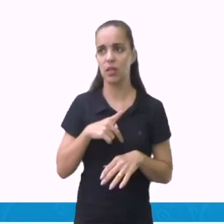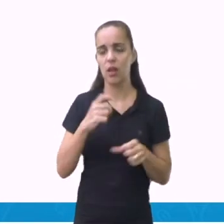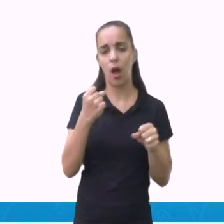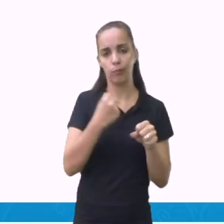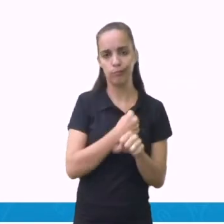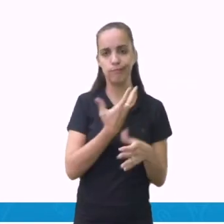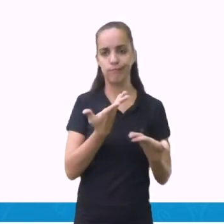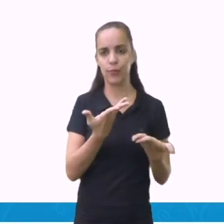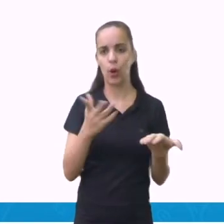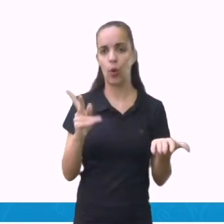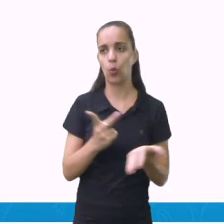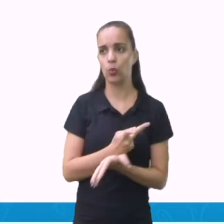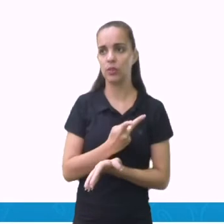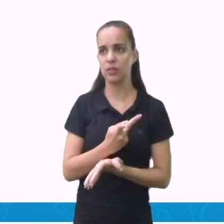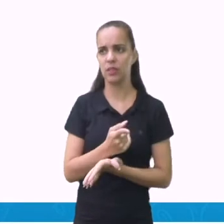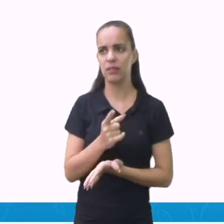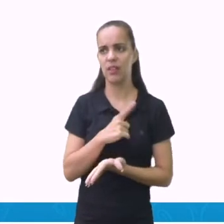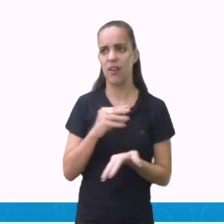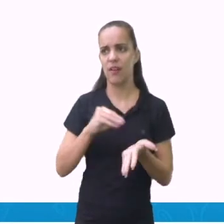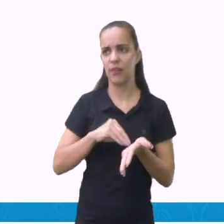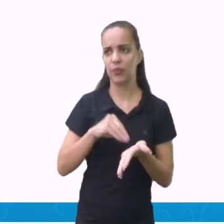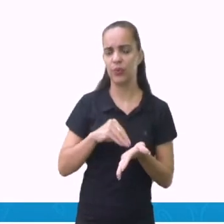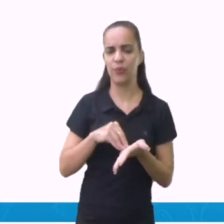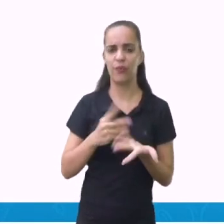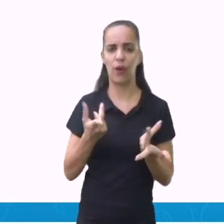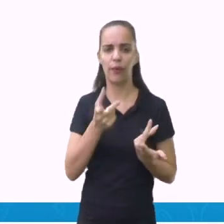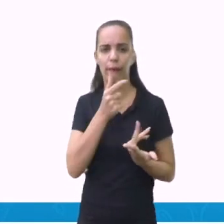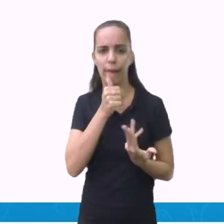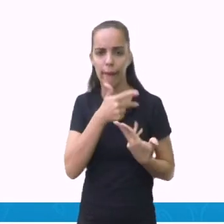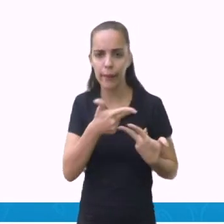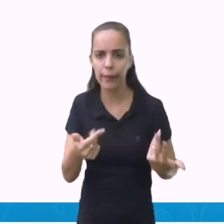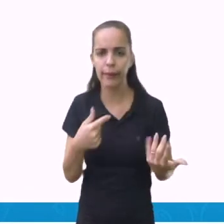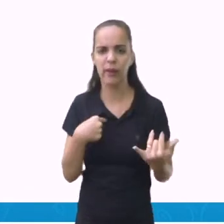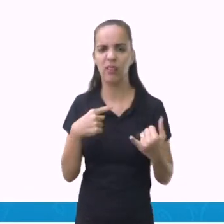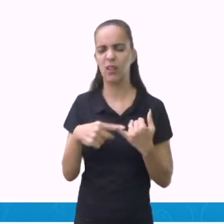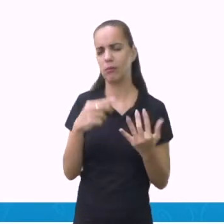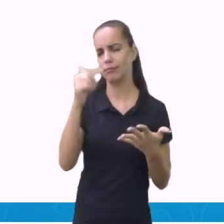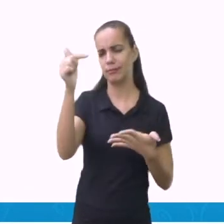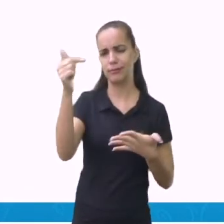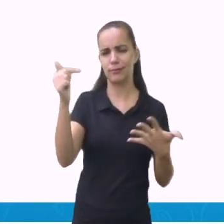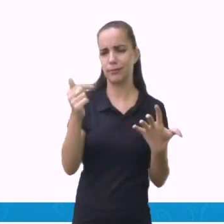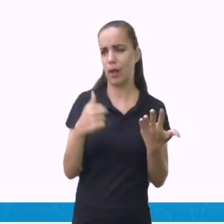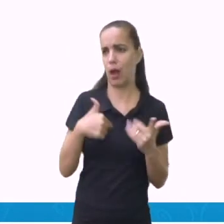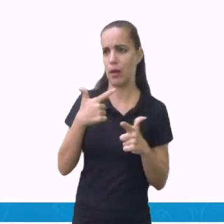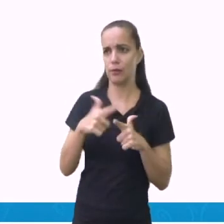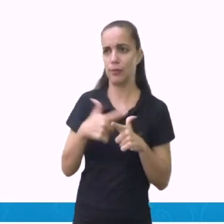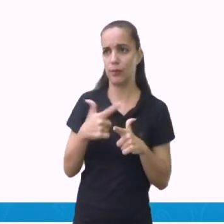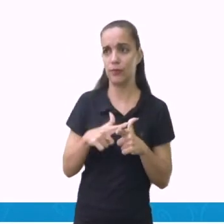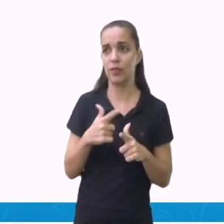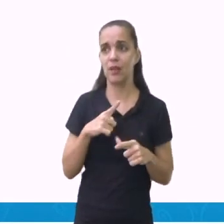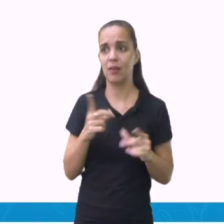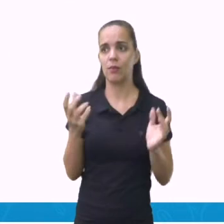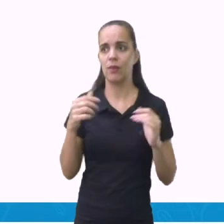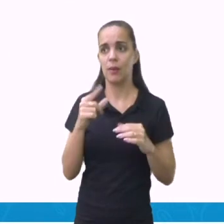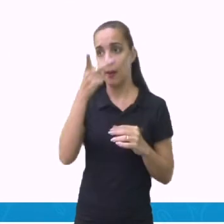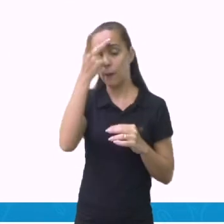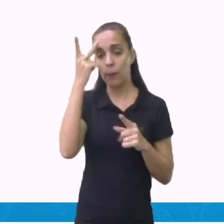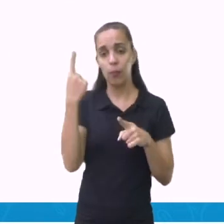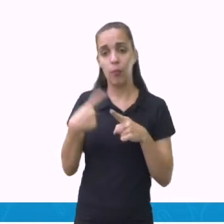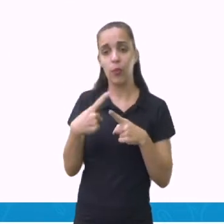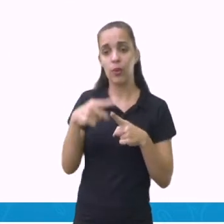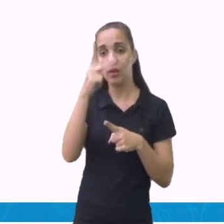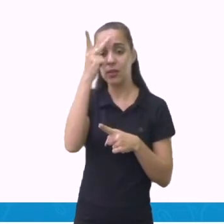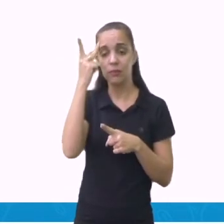situações de falta de saneamento, de urbanização, que foi construída por essas pessoas que vieram trabalhar